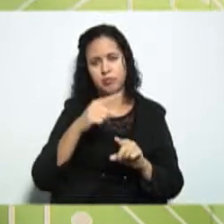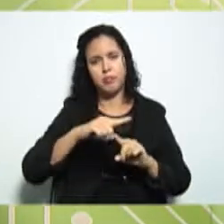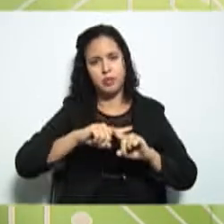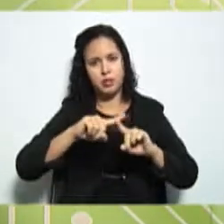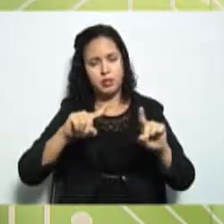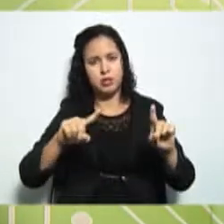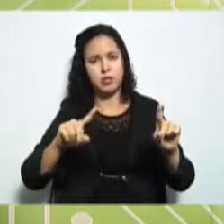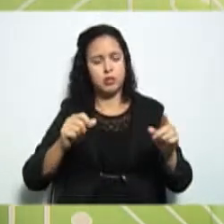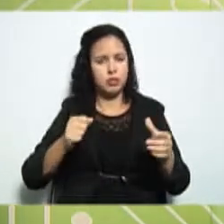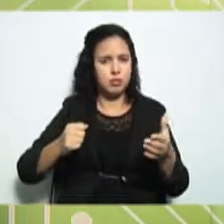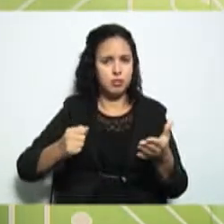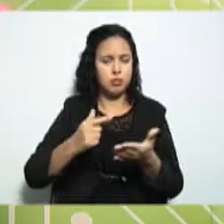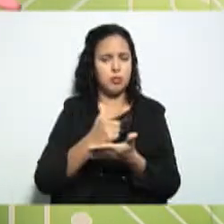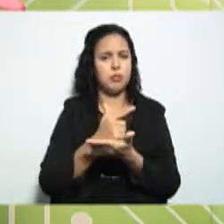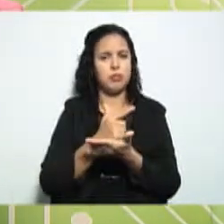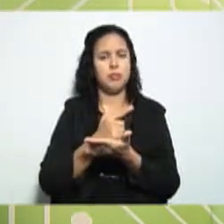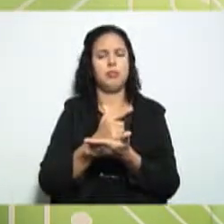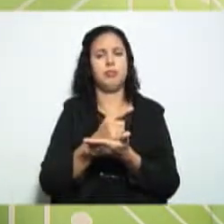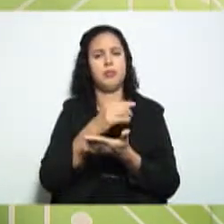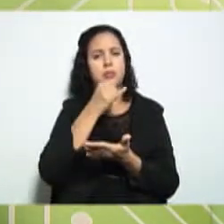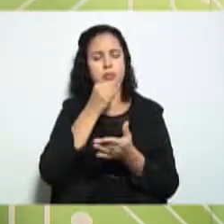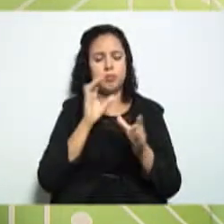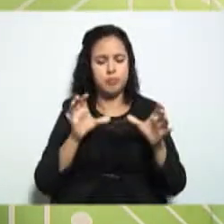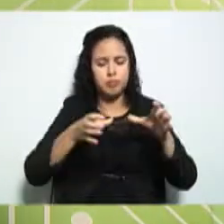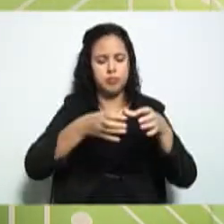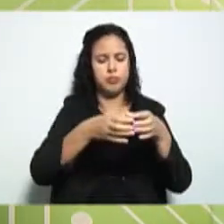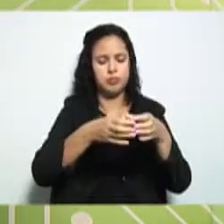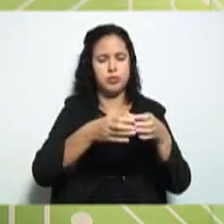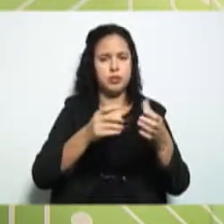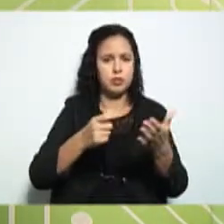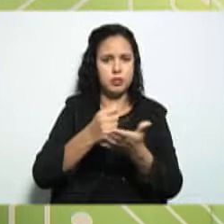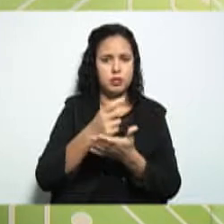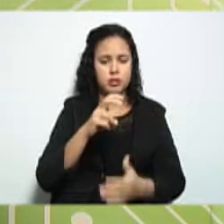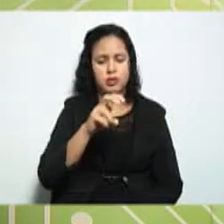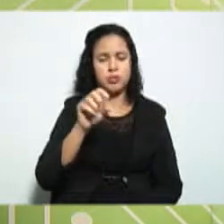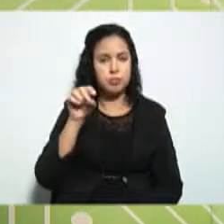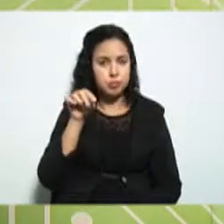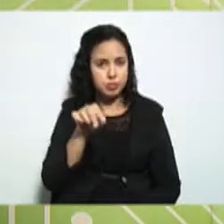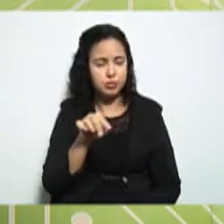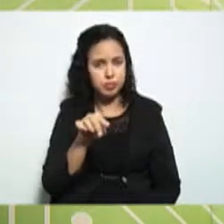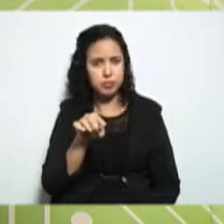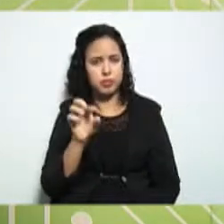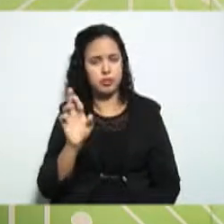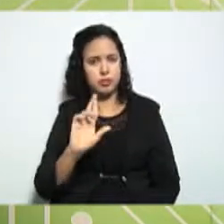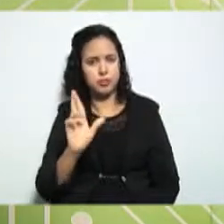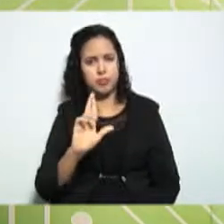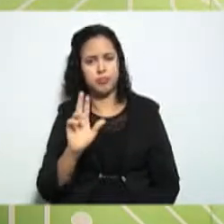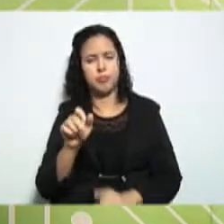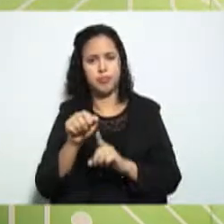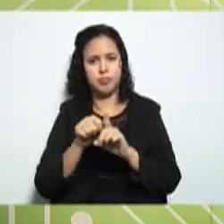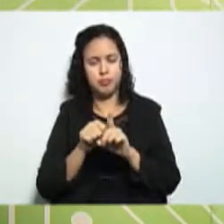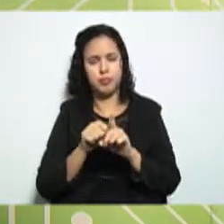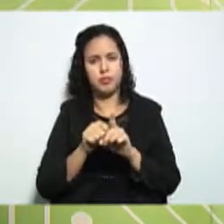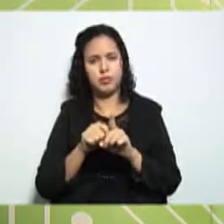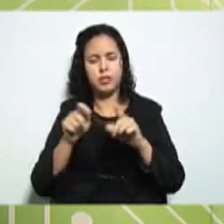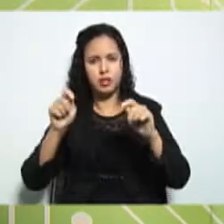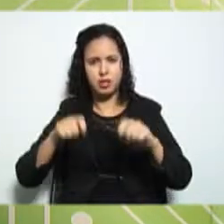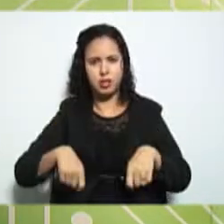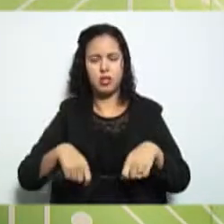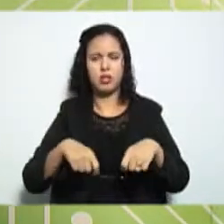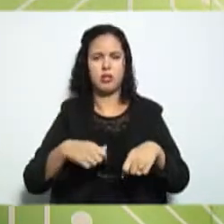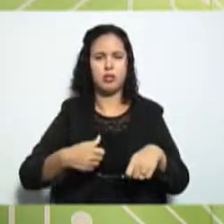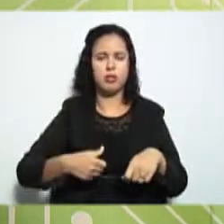você vai comprar R$5.000 por mês, ou às vezes até mais, para ter um volume muito maior, você consegue negociar um